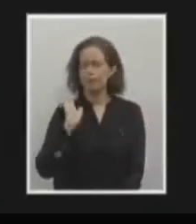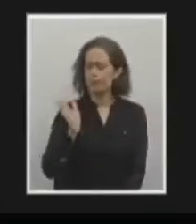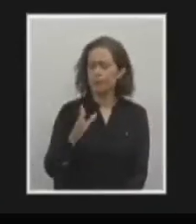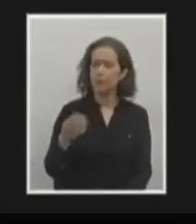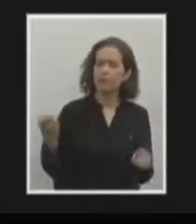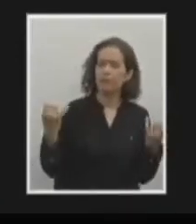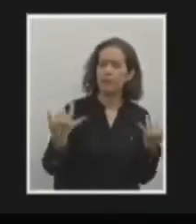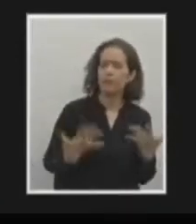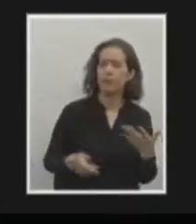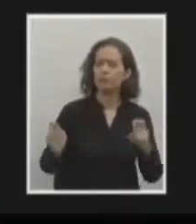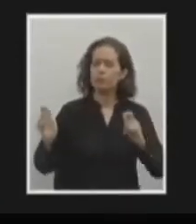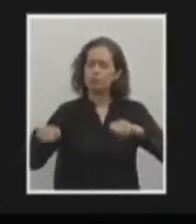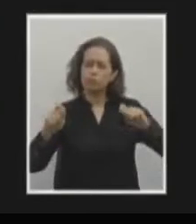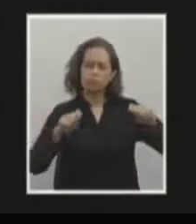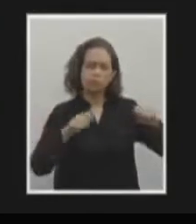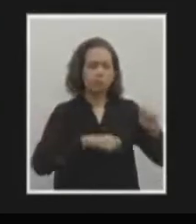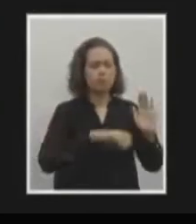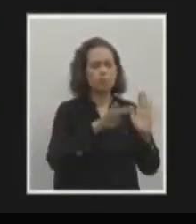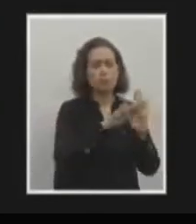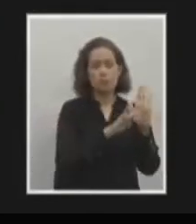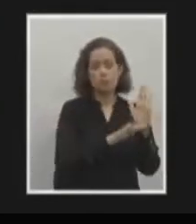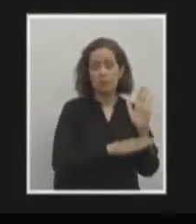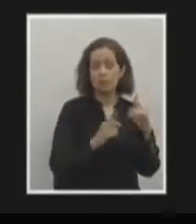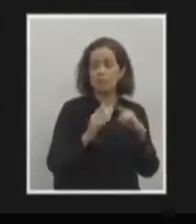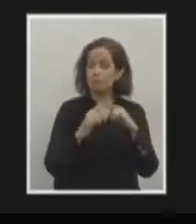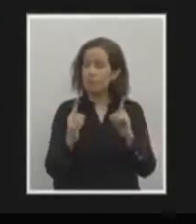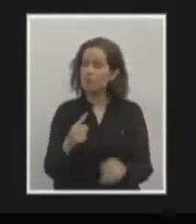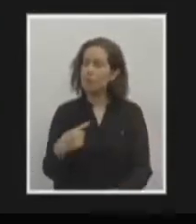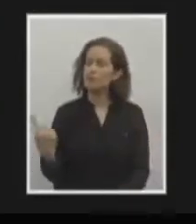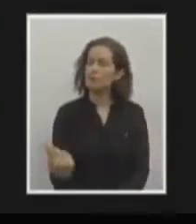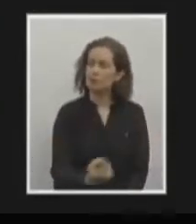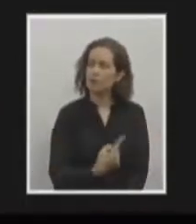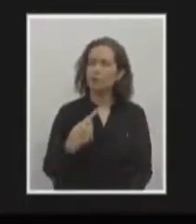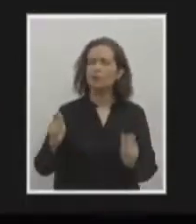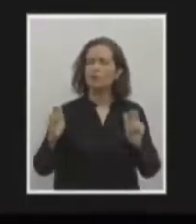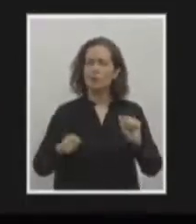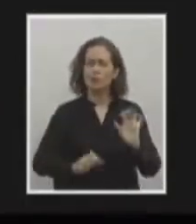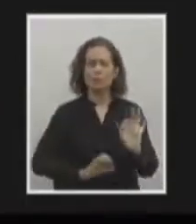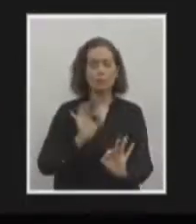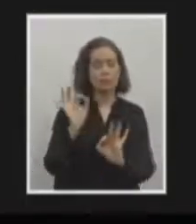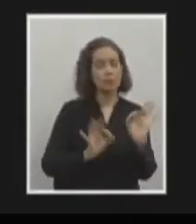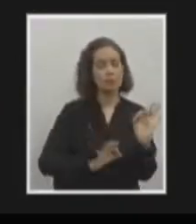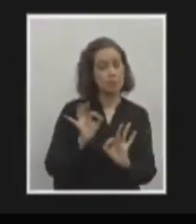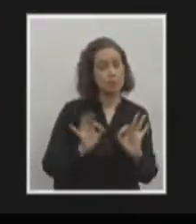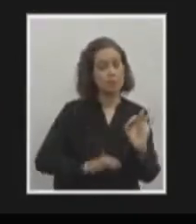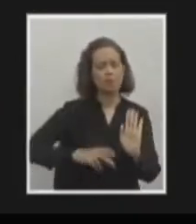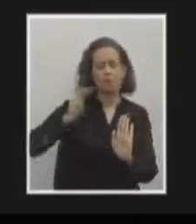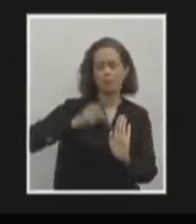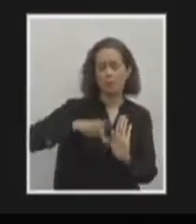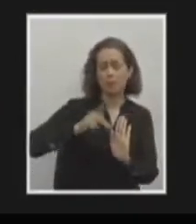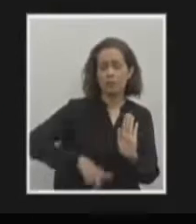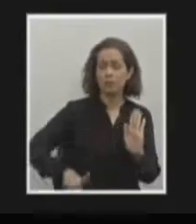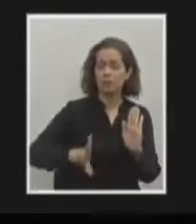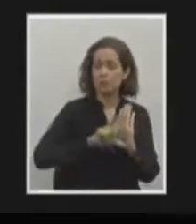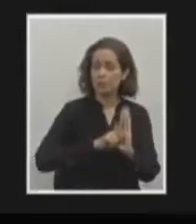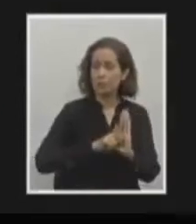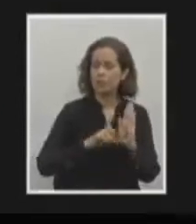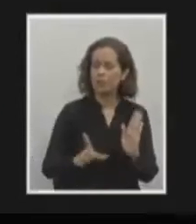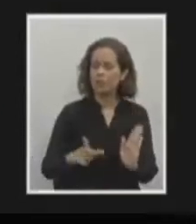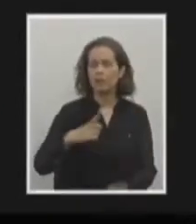que são previstas aí, mas que a gente organize um projeto de lei que trate do